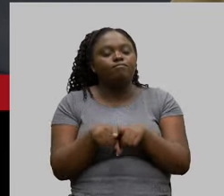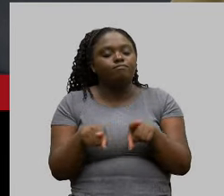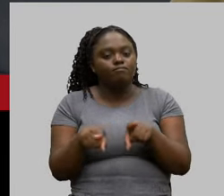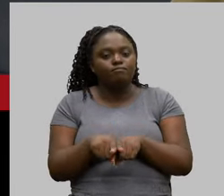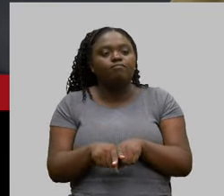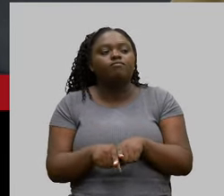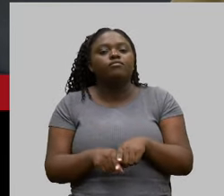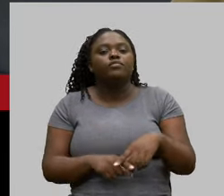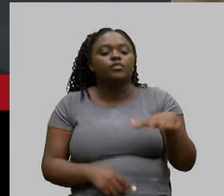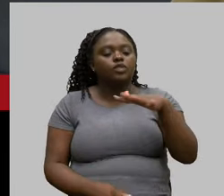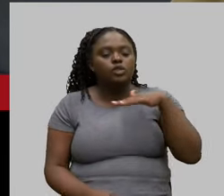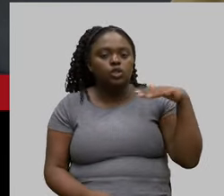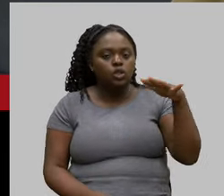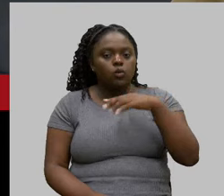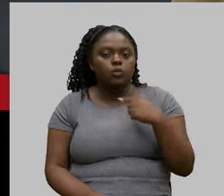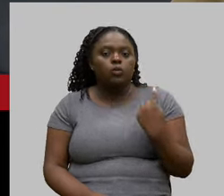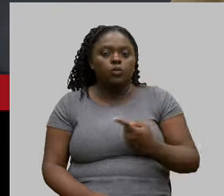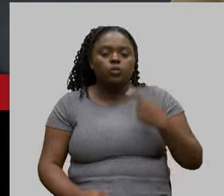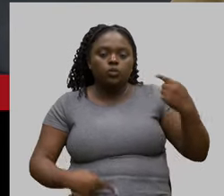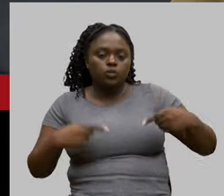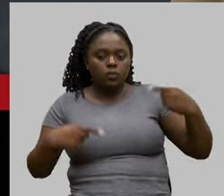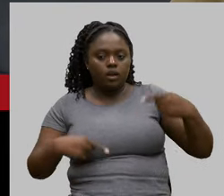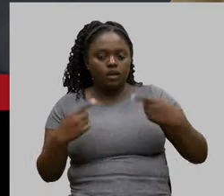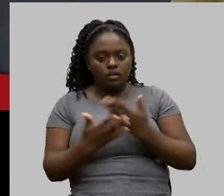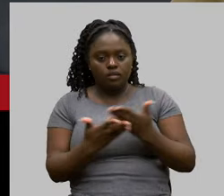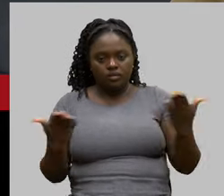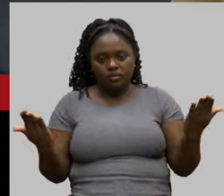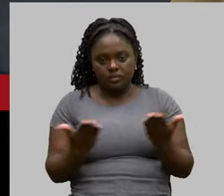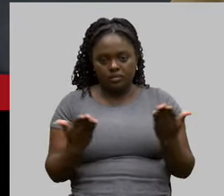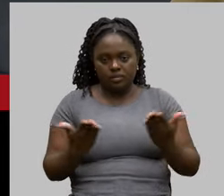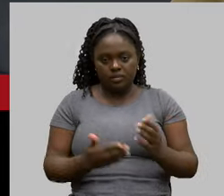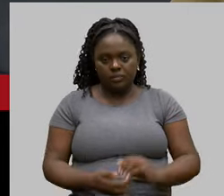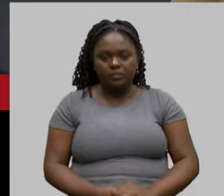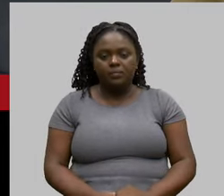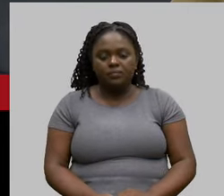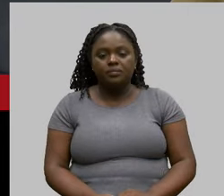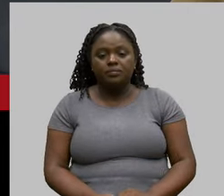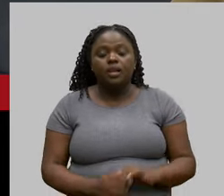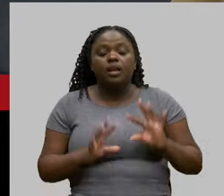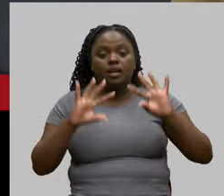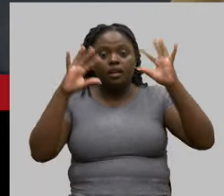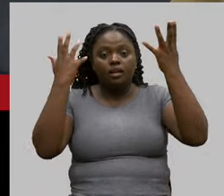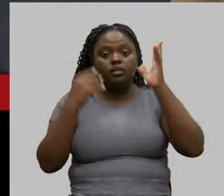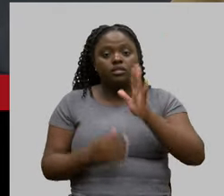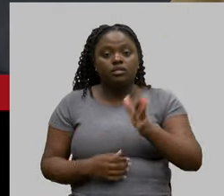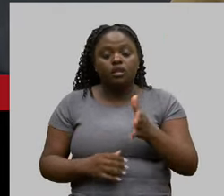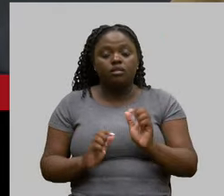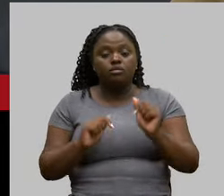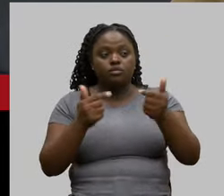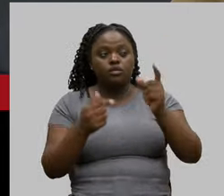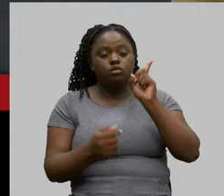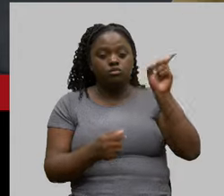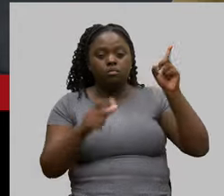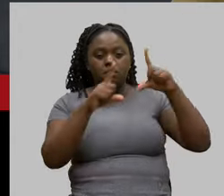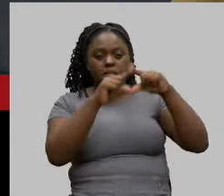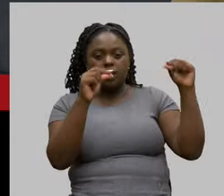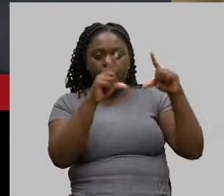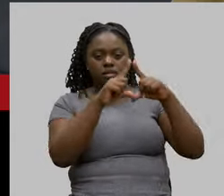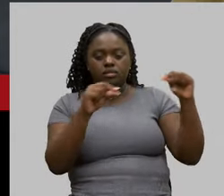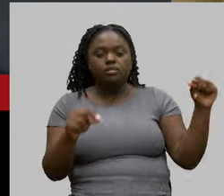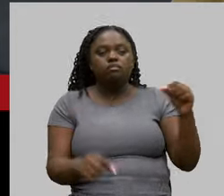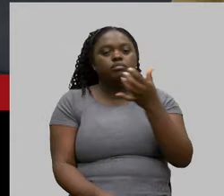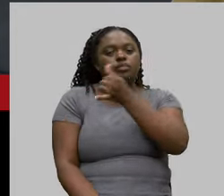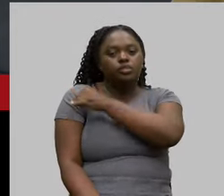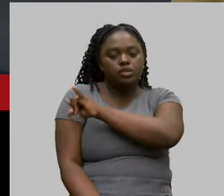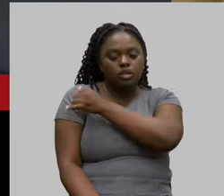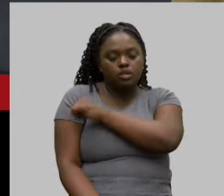geral que a gente vem debater com vocês aqui hoje eh esse evento já foi realizado em Brasília no Rio de Janeiro no